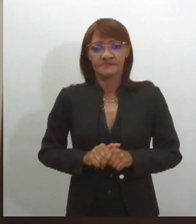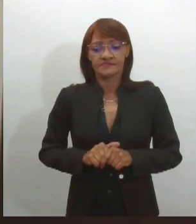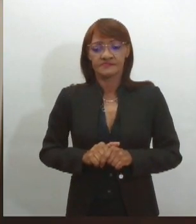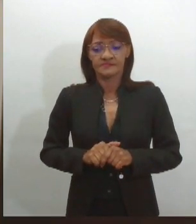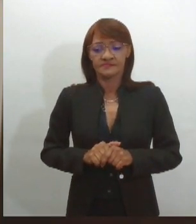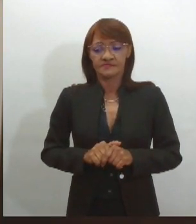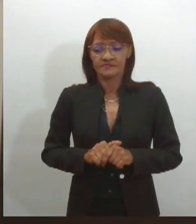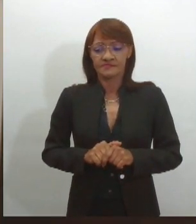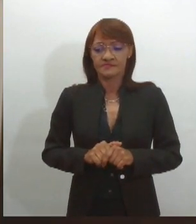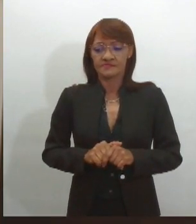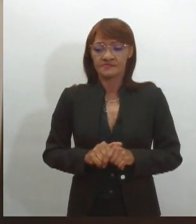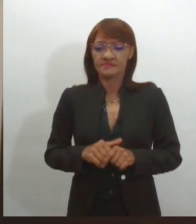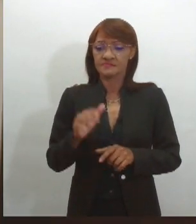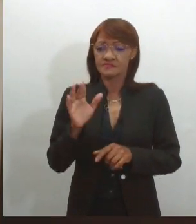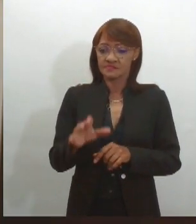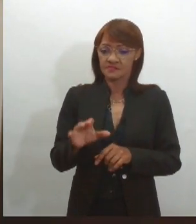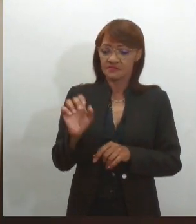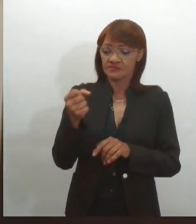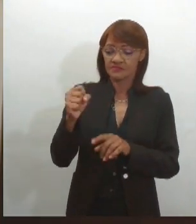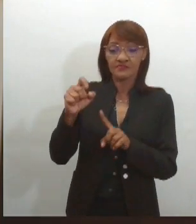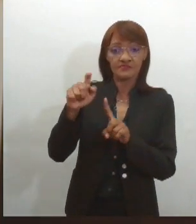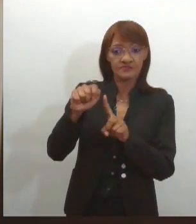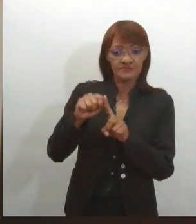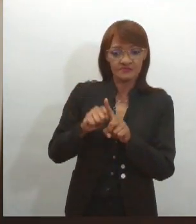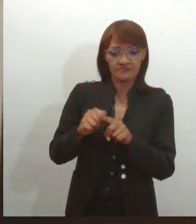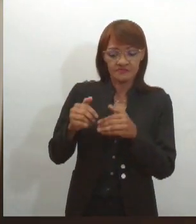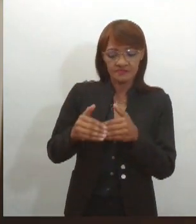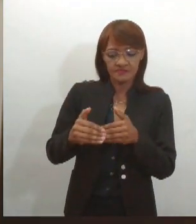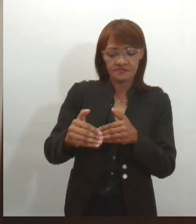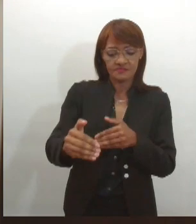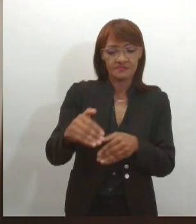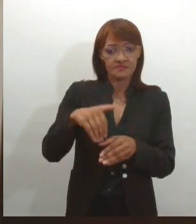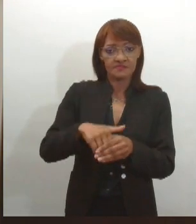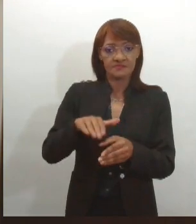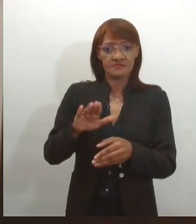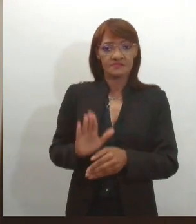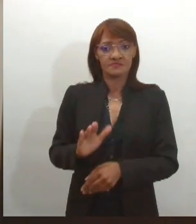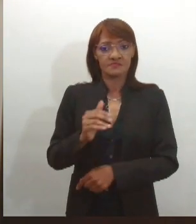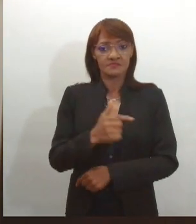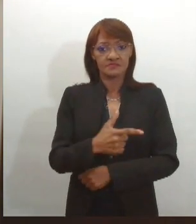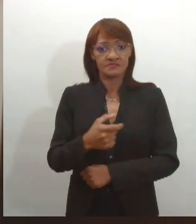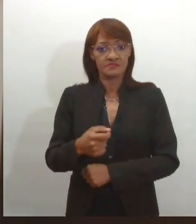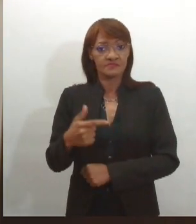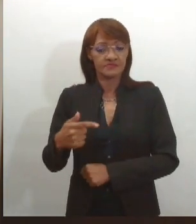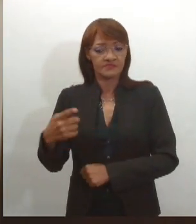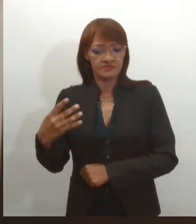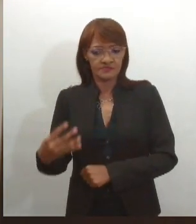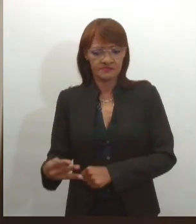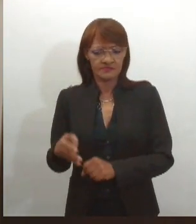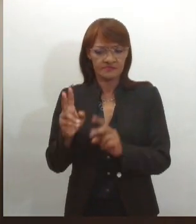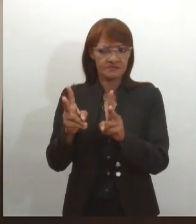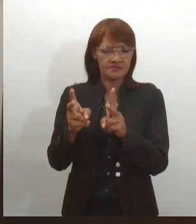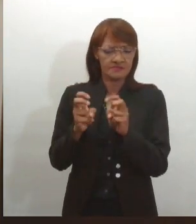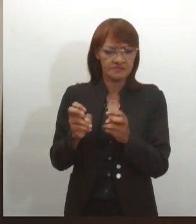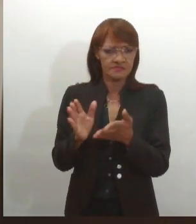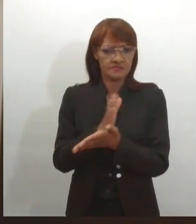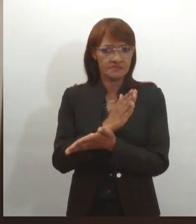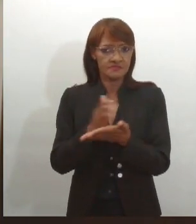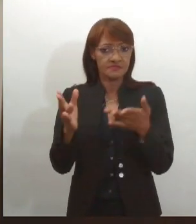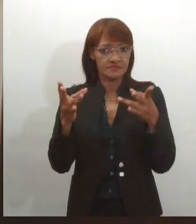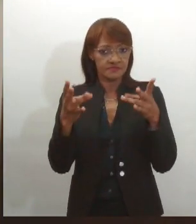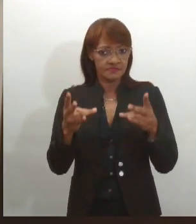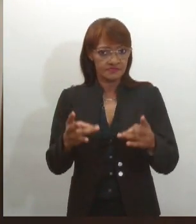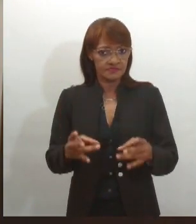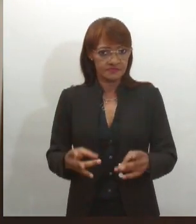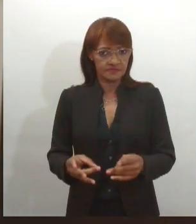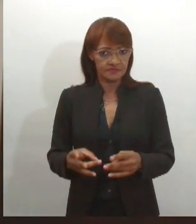8 meses pras eleições de 2024 e é bom ficar atento a alguns detalhes Este ano não é possível